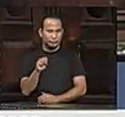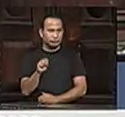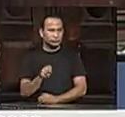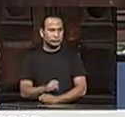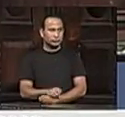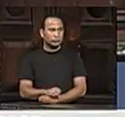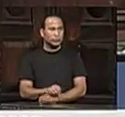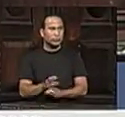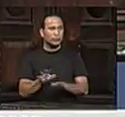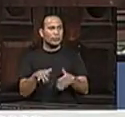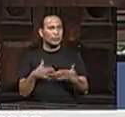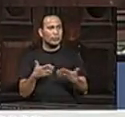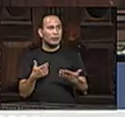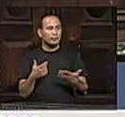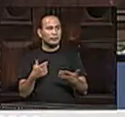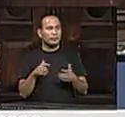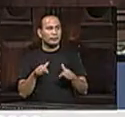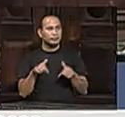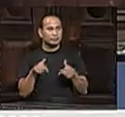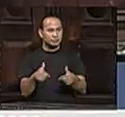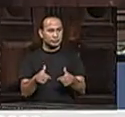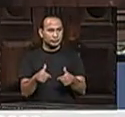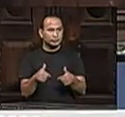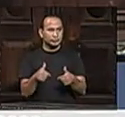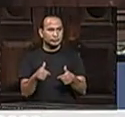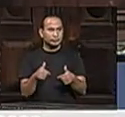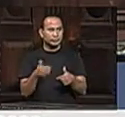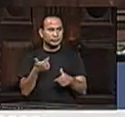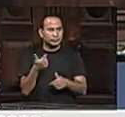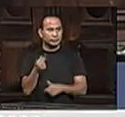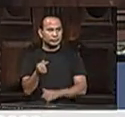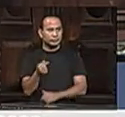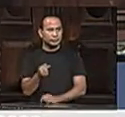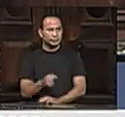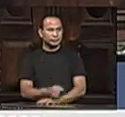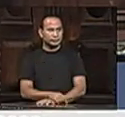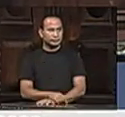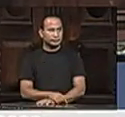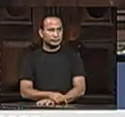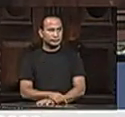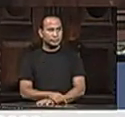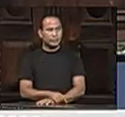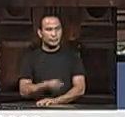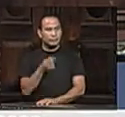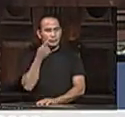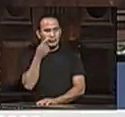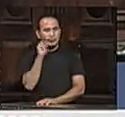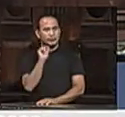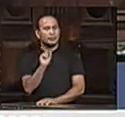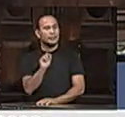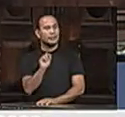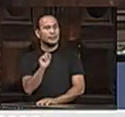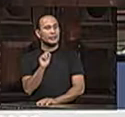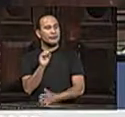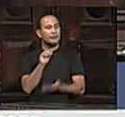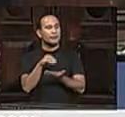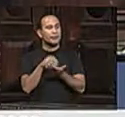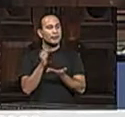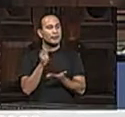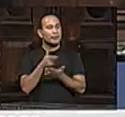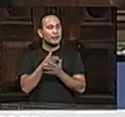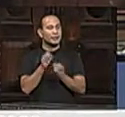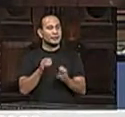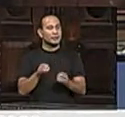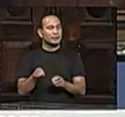Quando vamos à execução do exercício de 17, vamos ver que de restos a pagar em